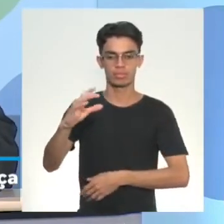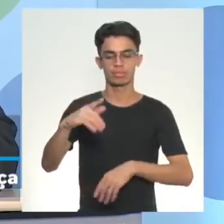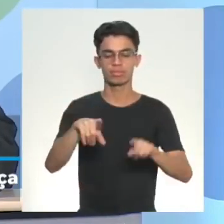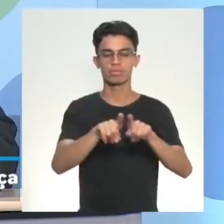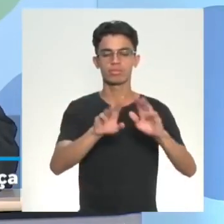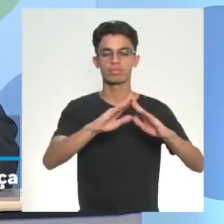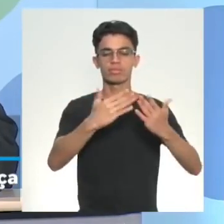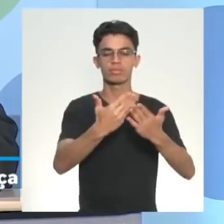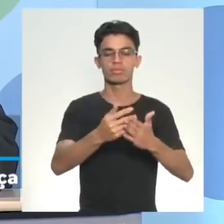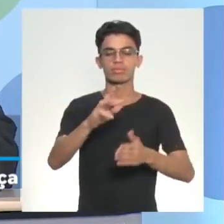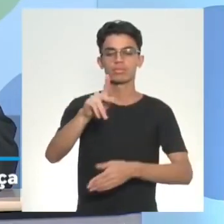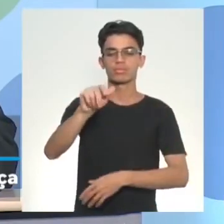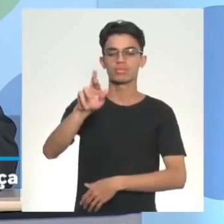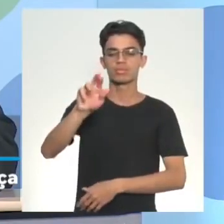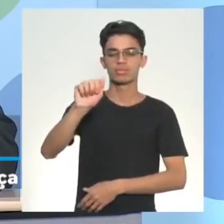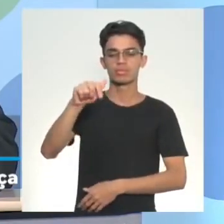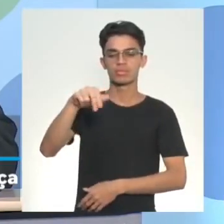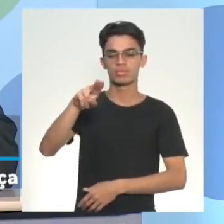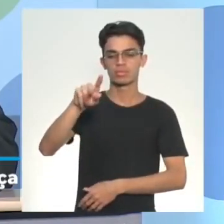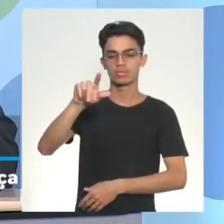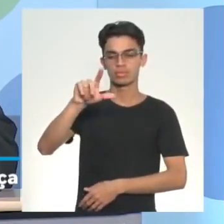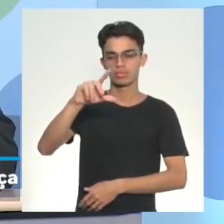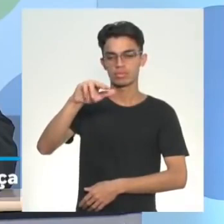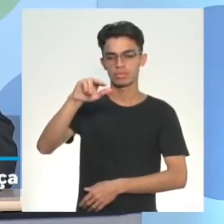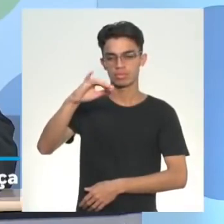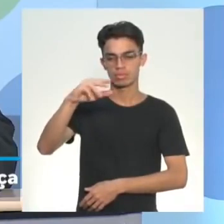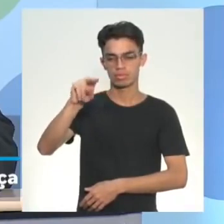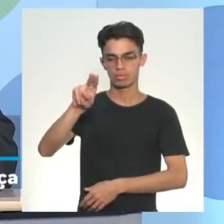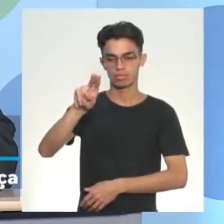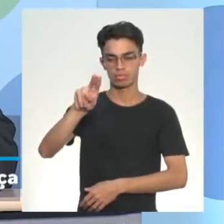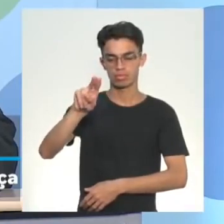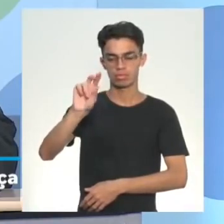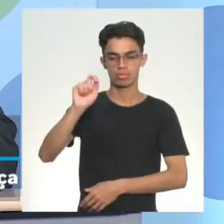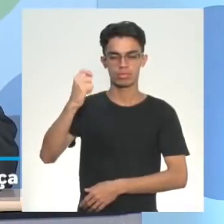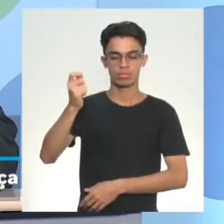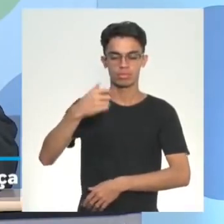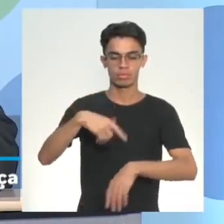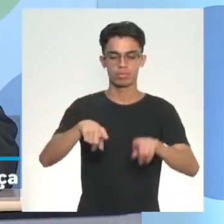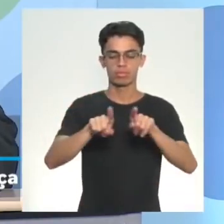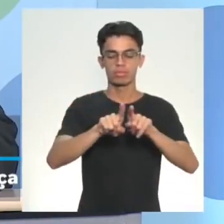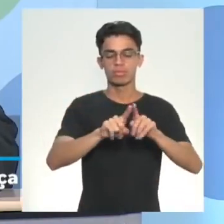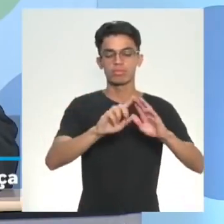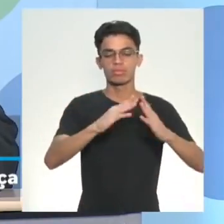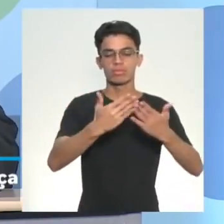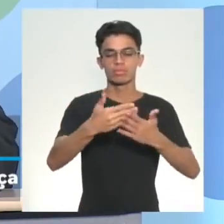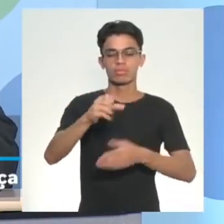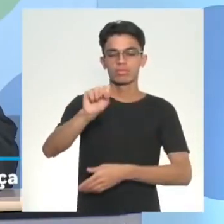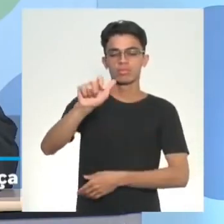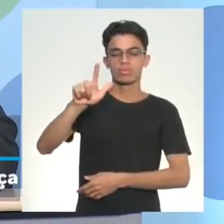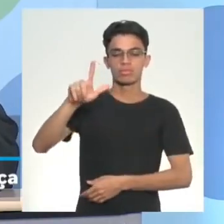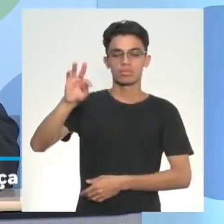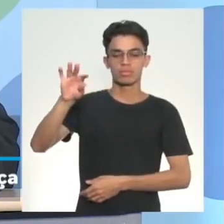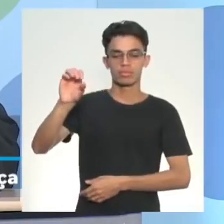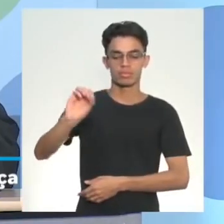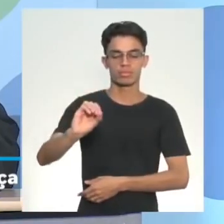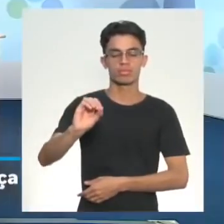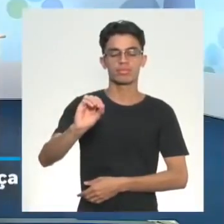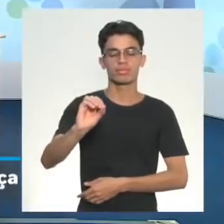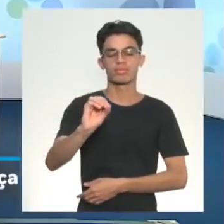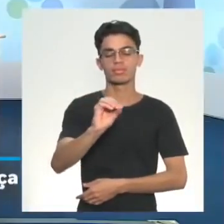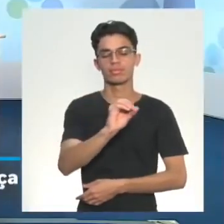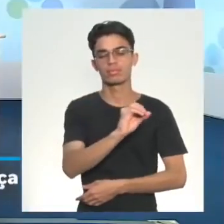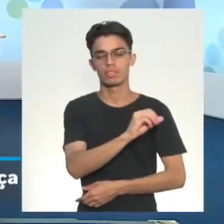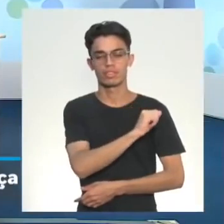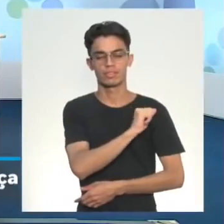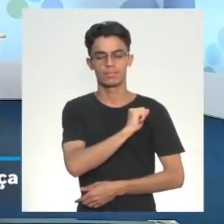Paraguaçu Paulista do Colégio Isidoro Batista e o pessoal de Salto da Escola Otília de Paula Leite. E aí, professora Inês,